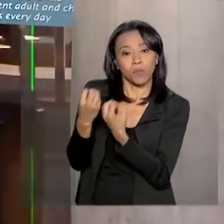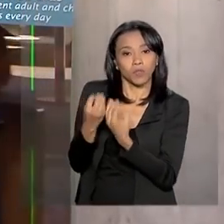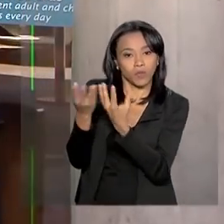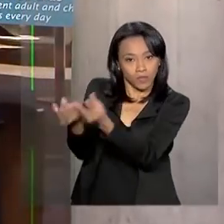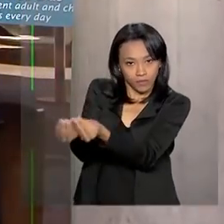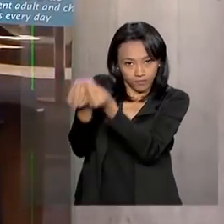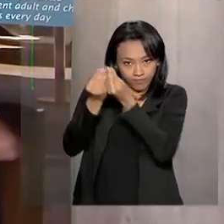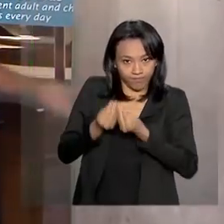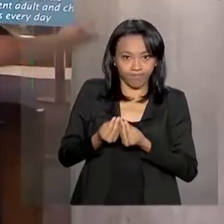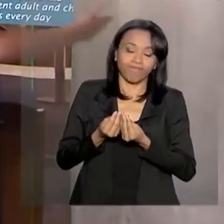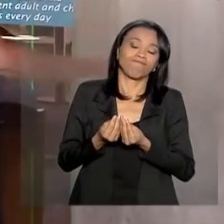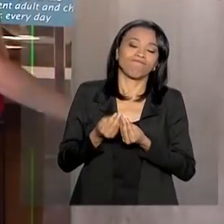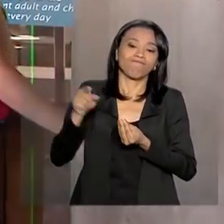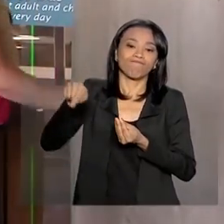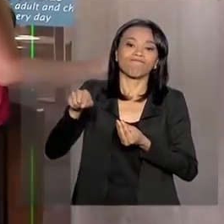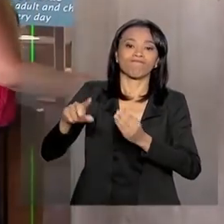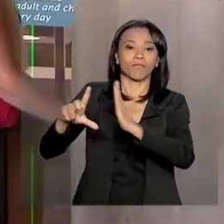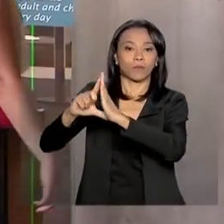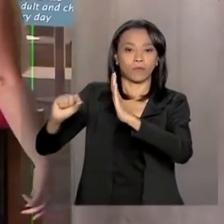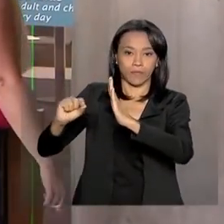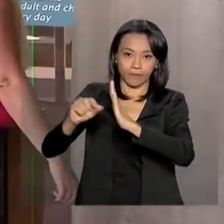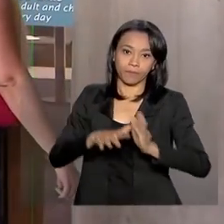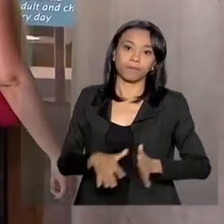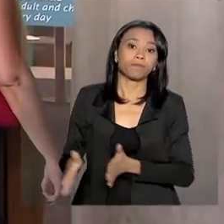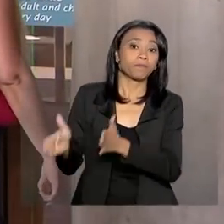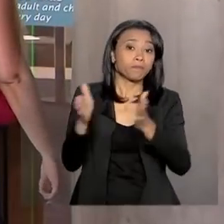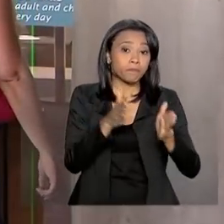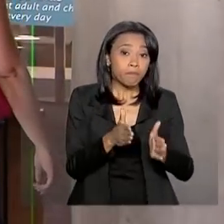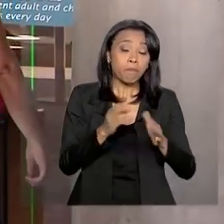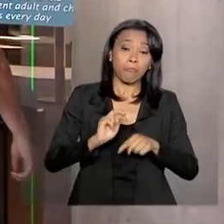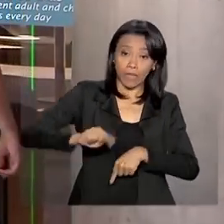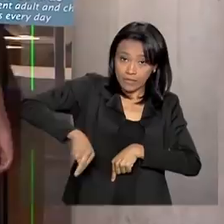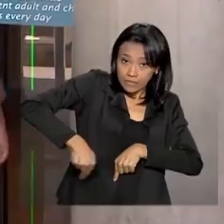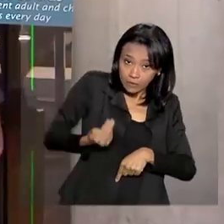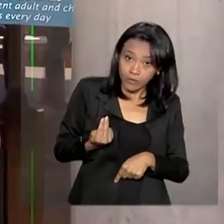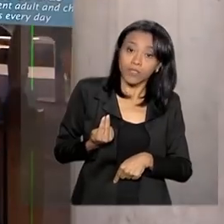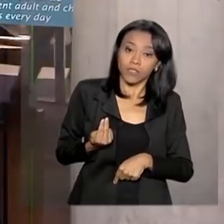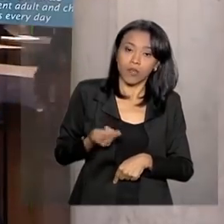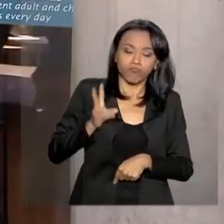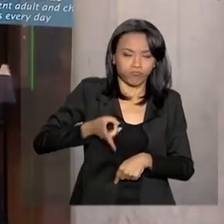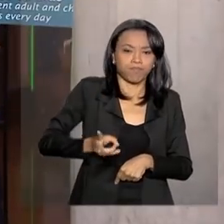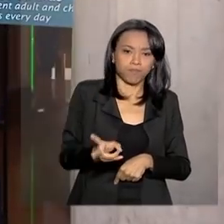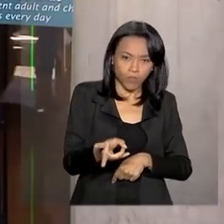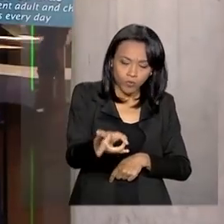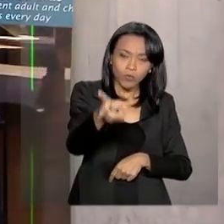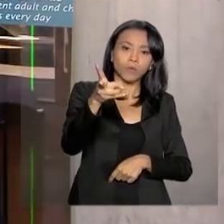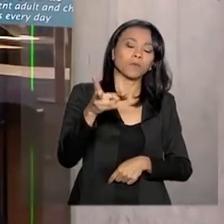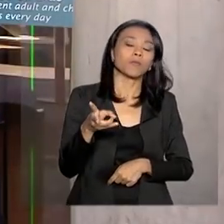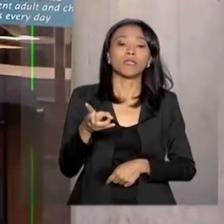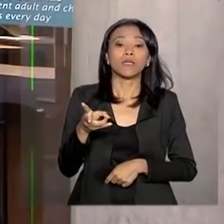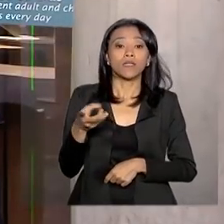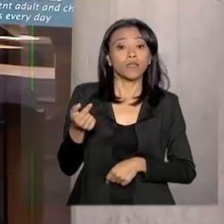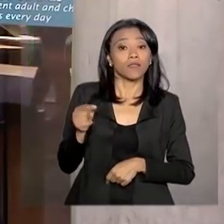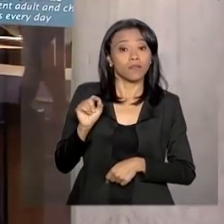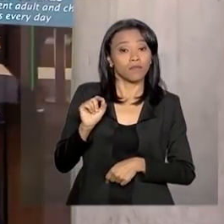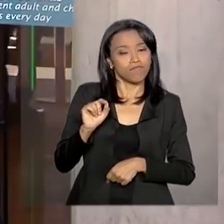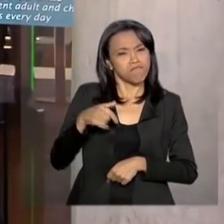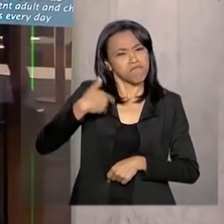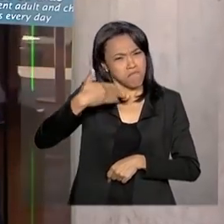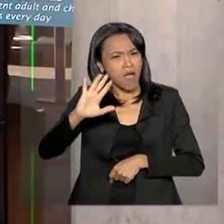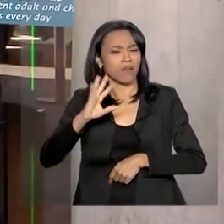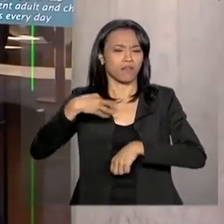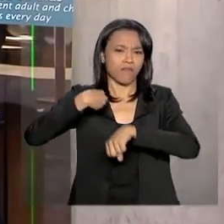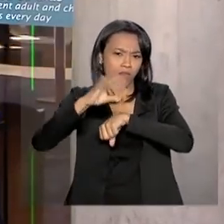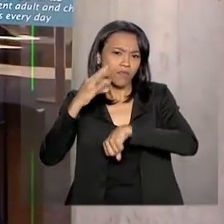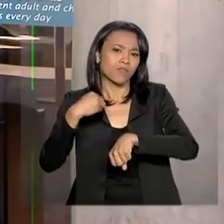imprensa do Palácio do Planalto. A cirurgia ainda está em andamento e assim que a gente tiver mais